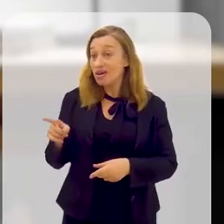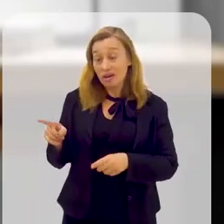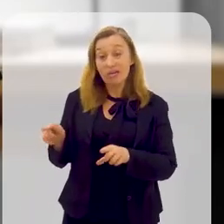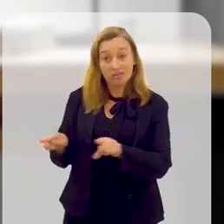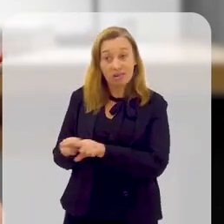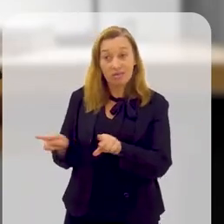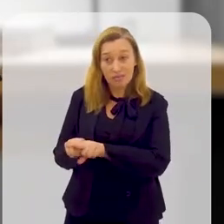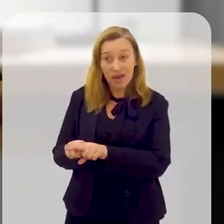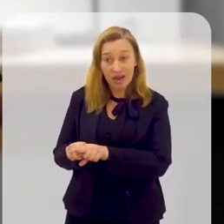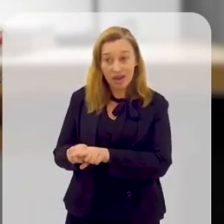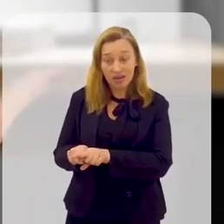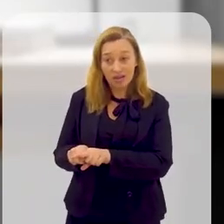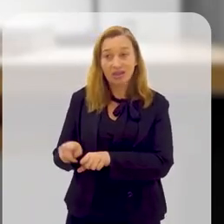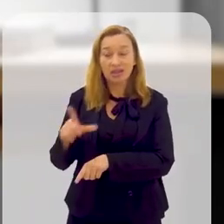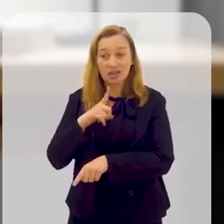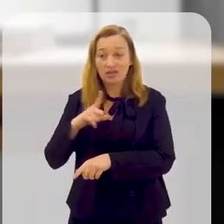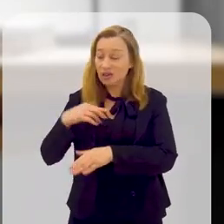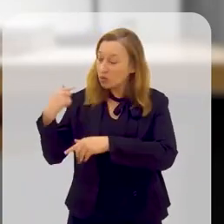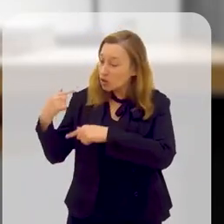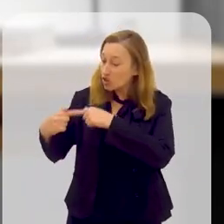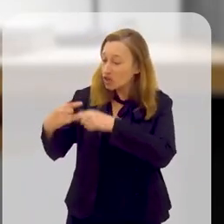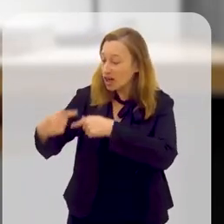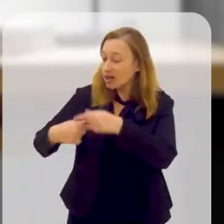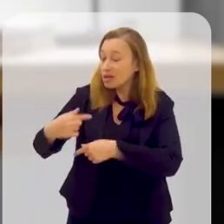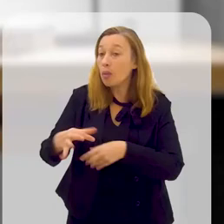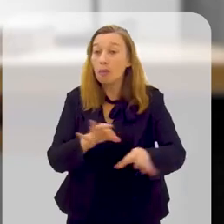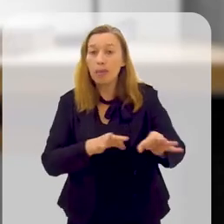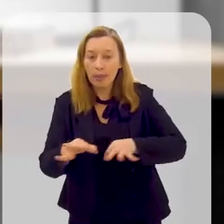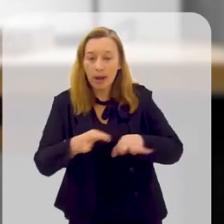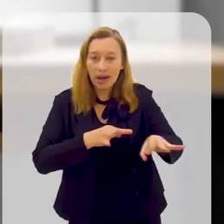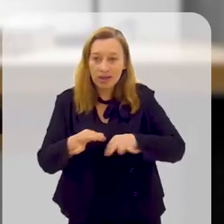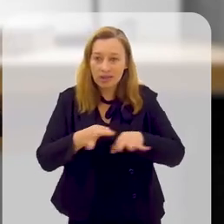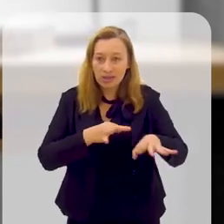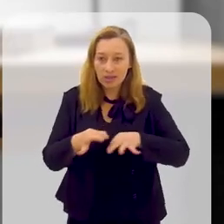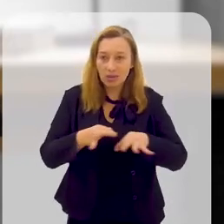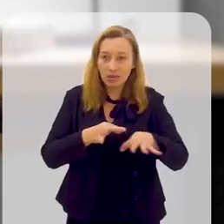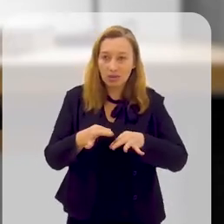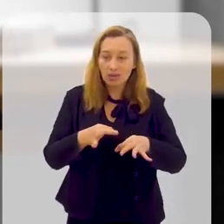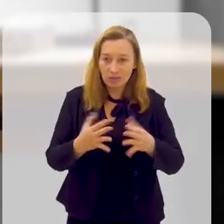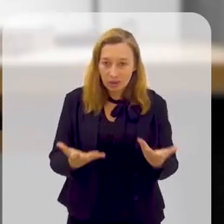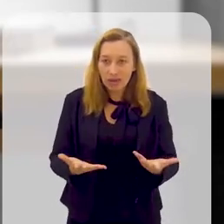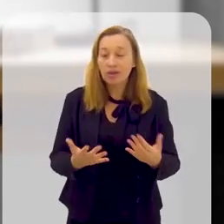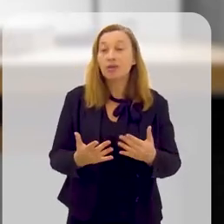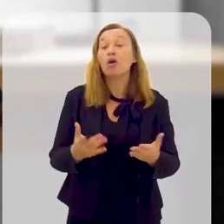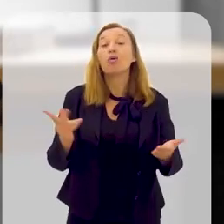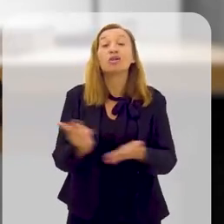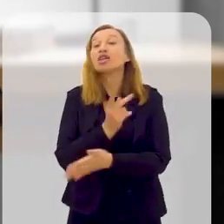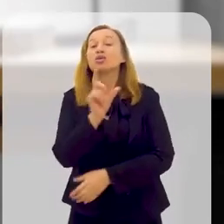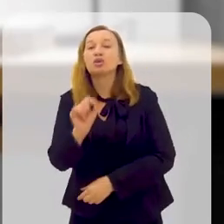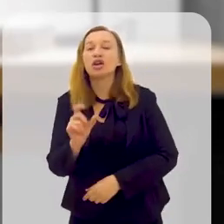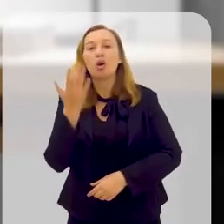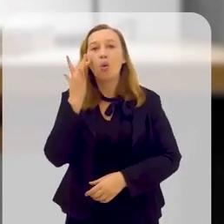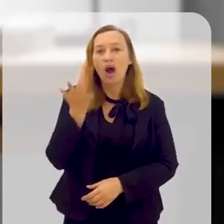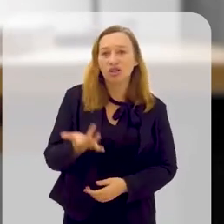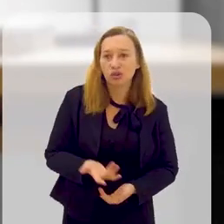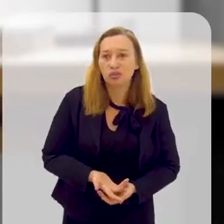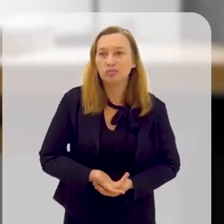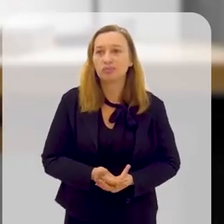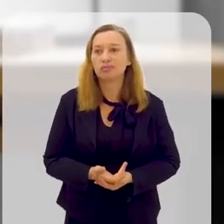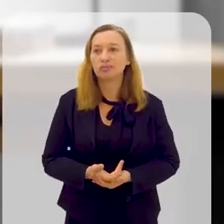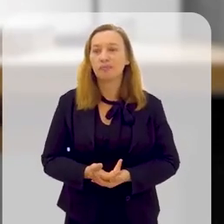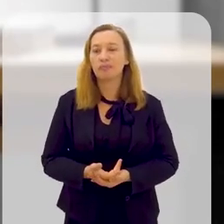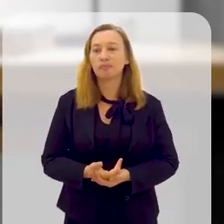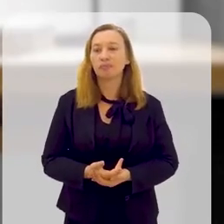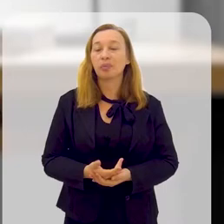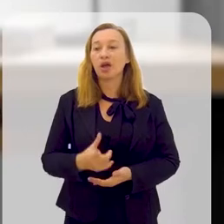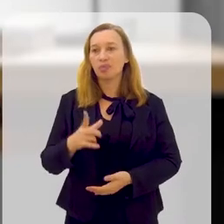e ele também estiver vindo de uma geração preparada para vários tipos de comunicação porque o que acontece o que